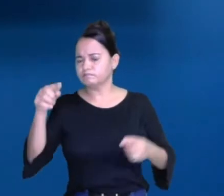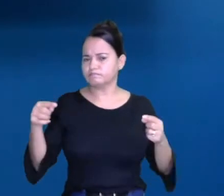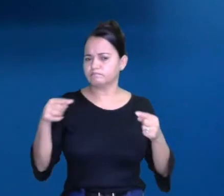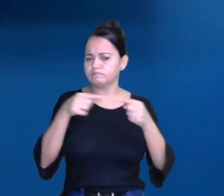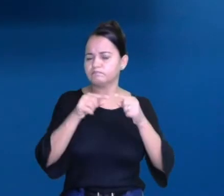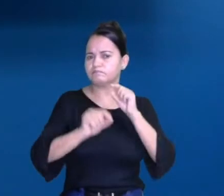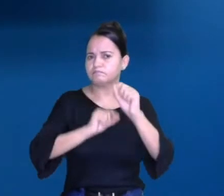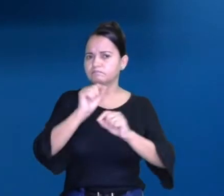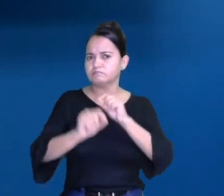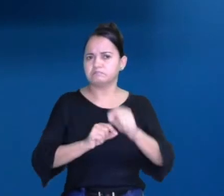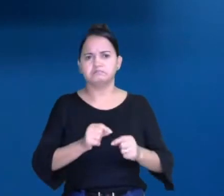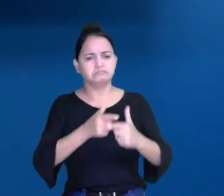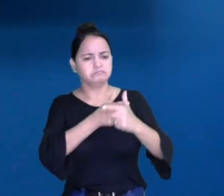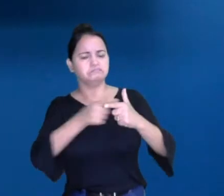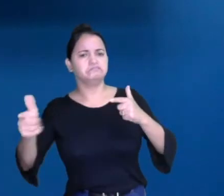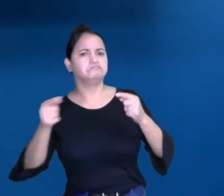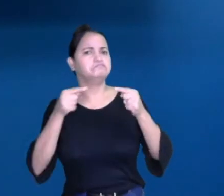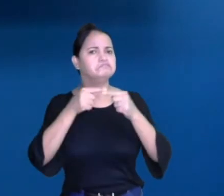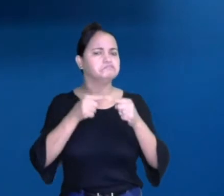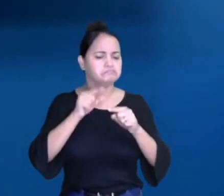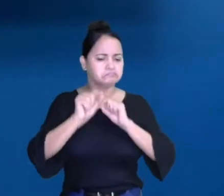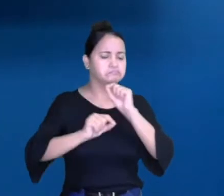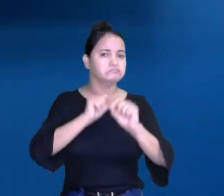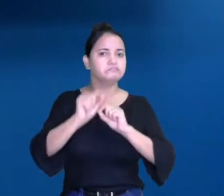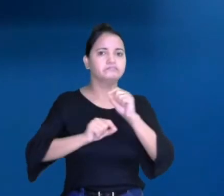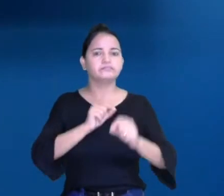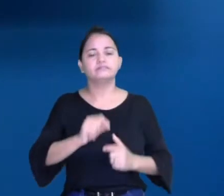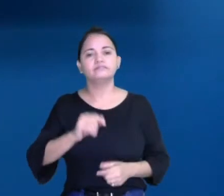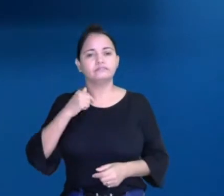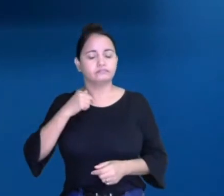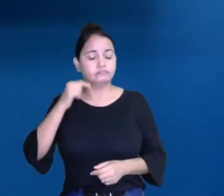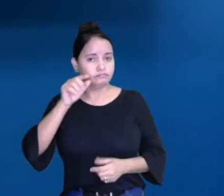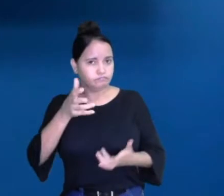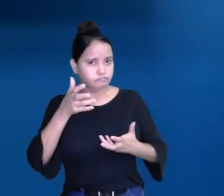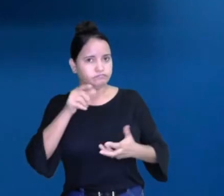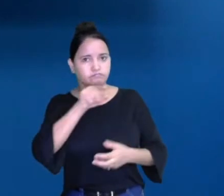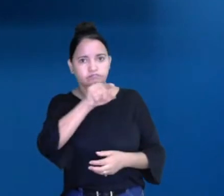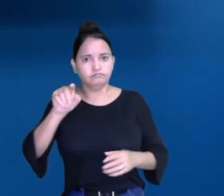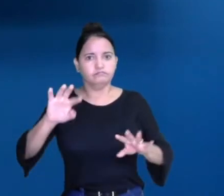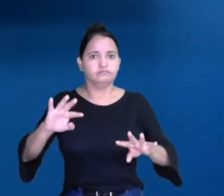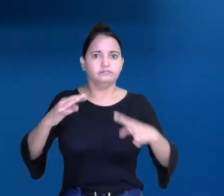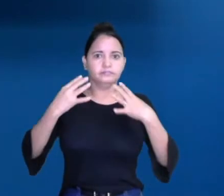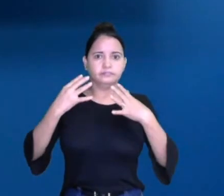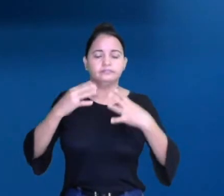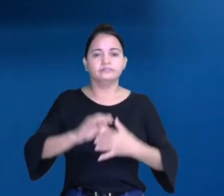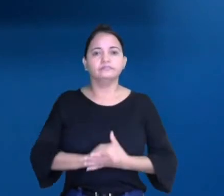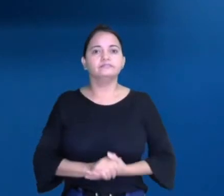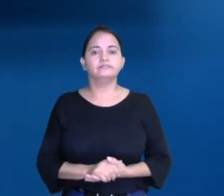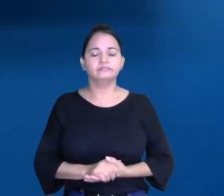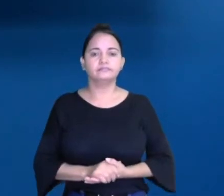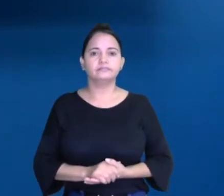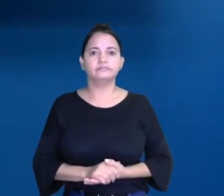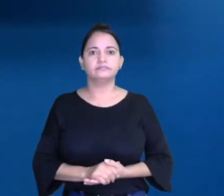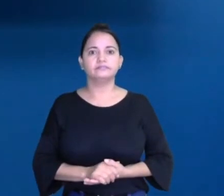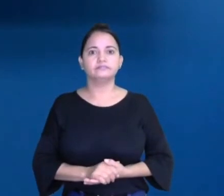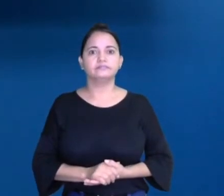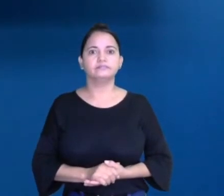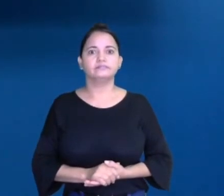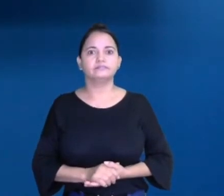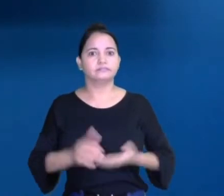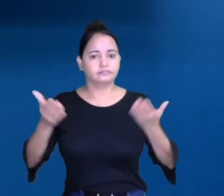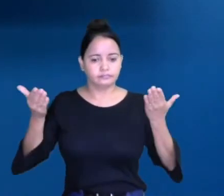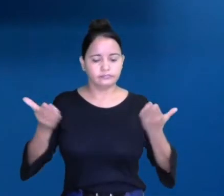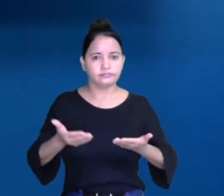divisão? Então, a gente vai entender aí um pouquinho disso. Eu quero que você preste bem atenção, tá? Porque a gente vai aqui